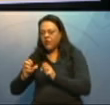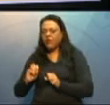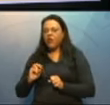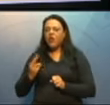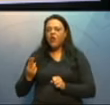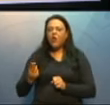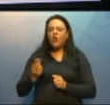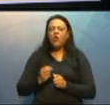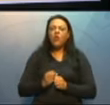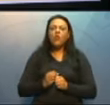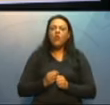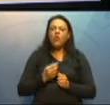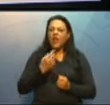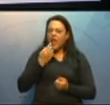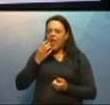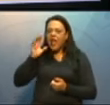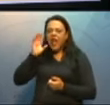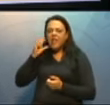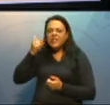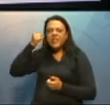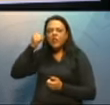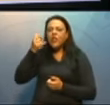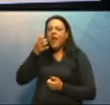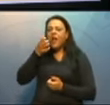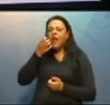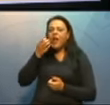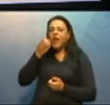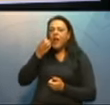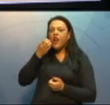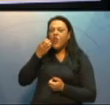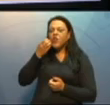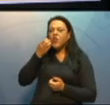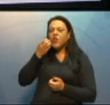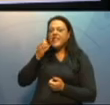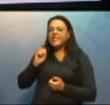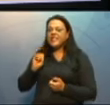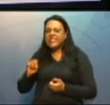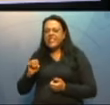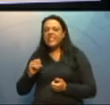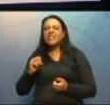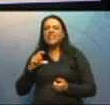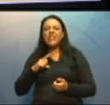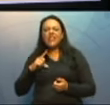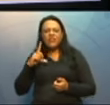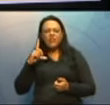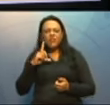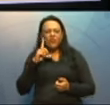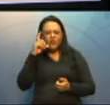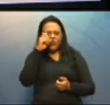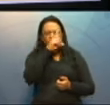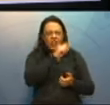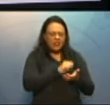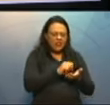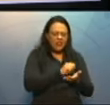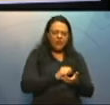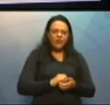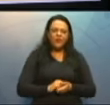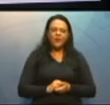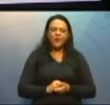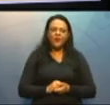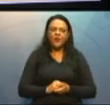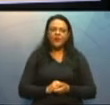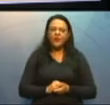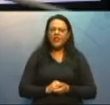transcritor, ou você gravando uma mensagem de áudio, caso tenha dificuldades em escrever.